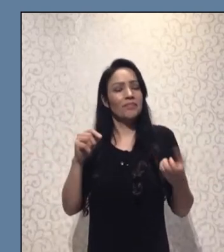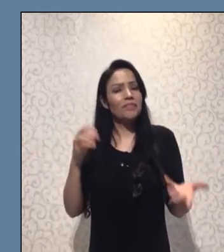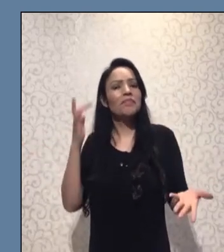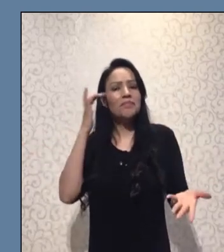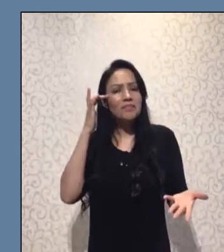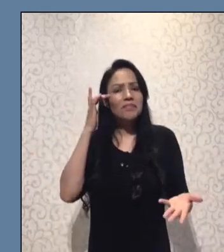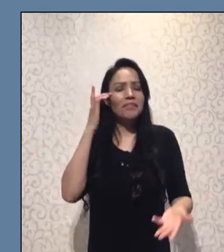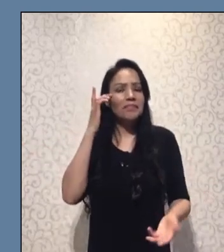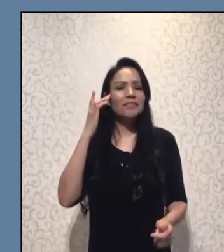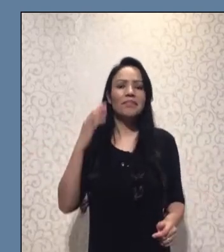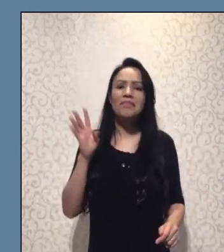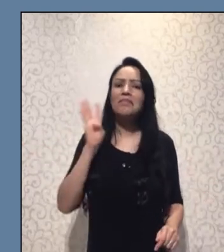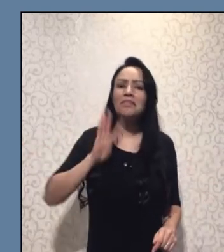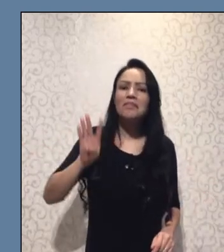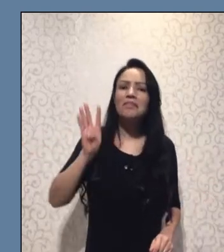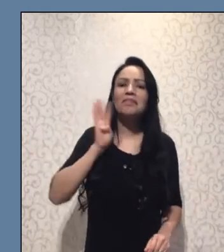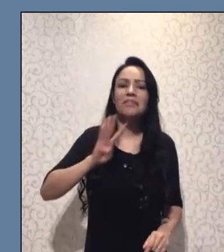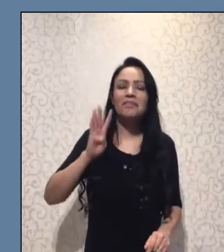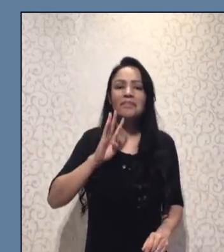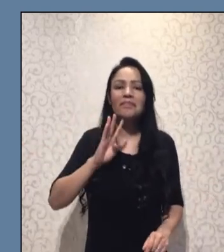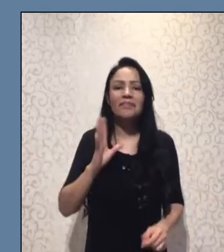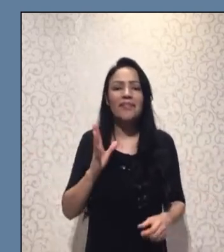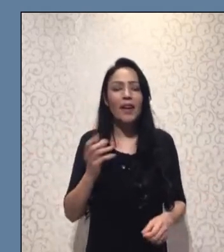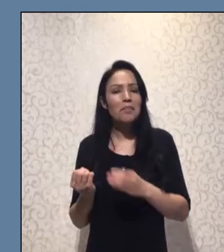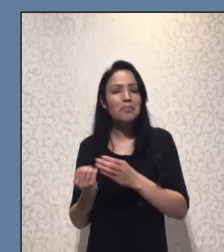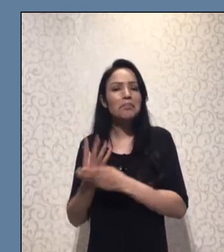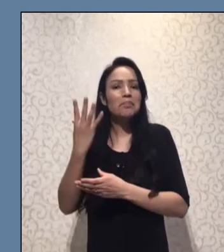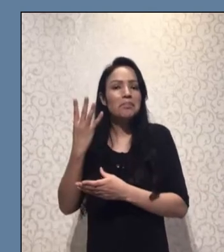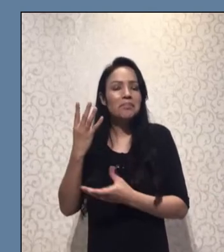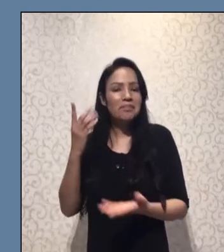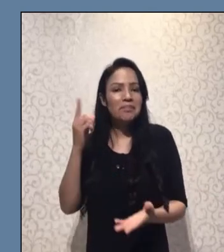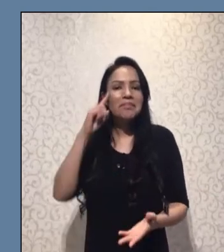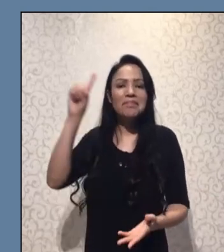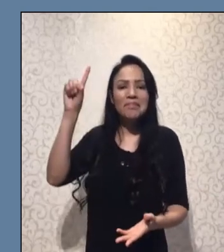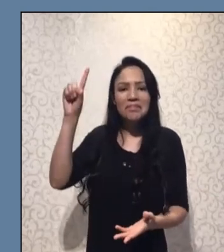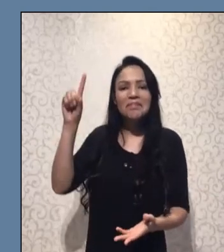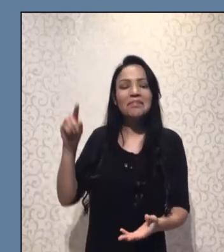É você usar de uma maneira muito criativa